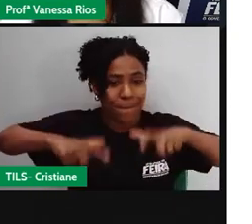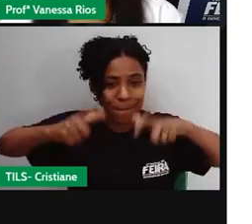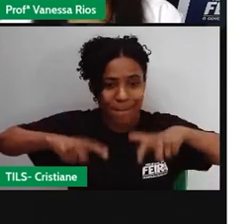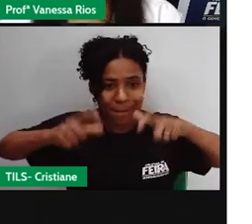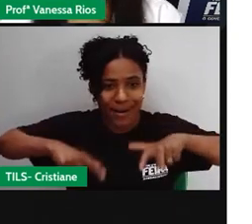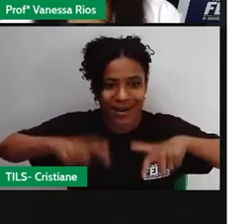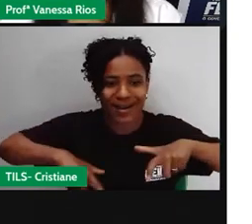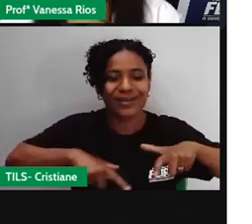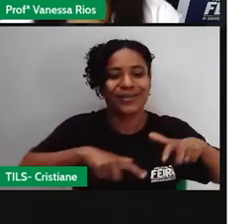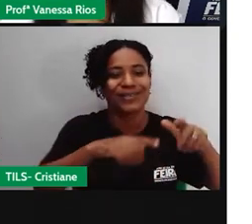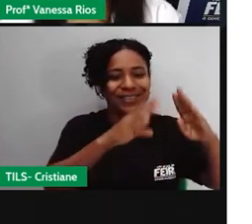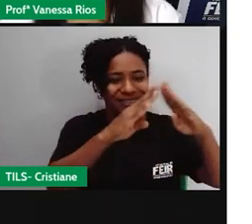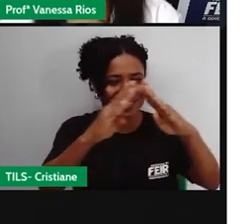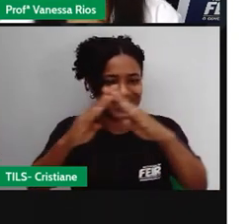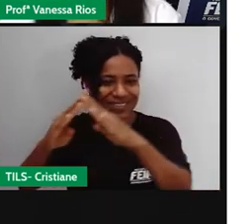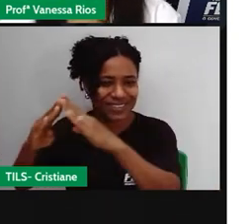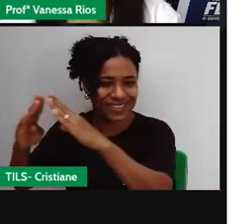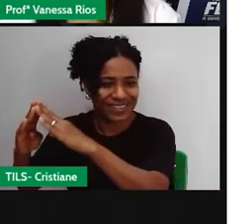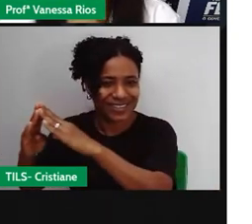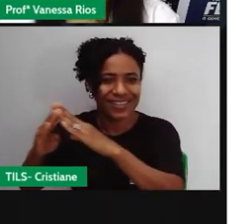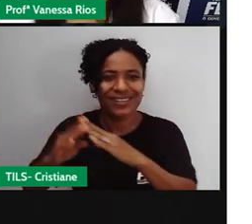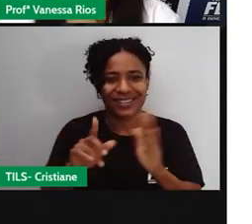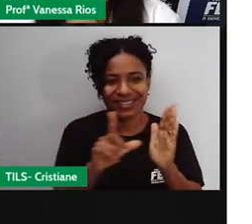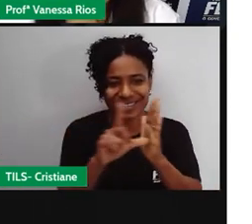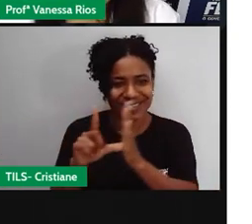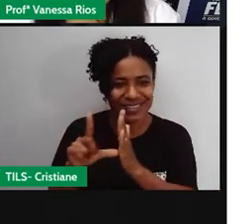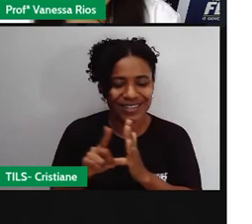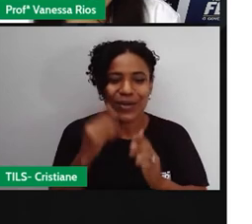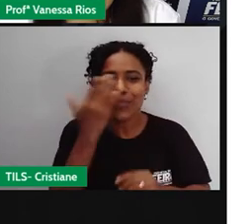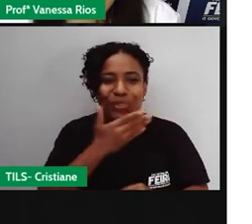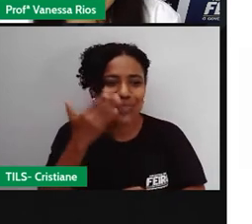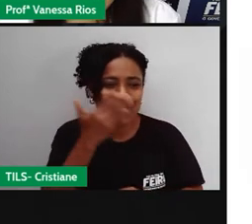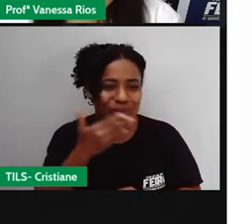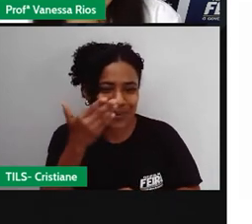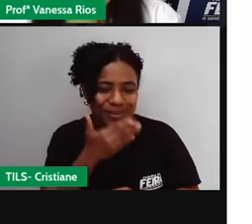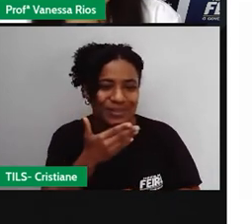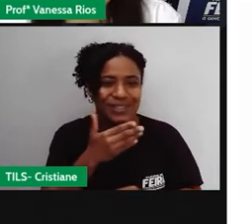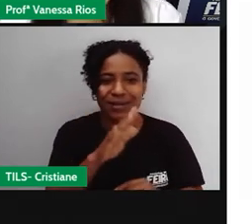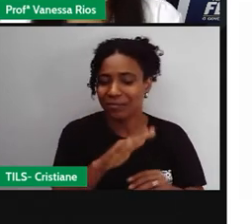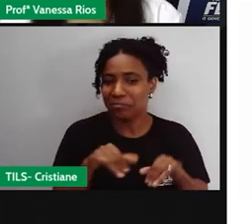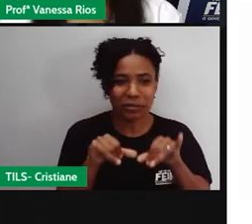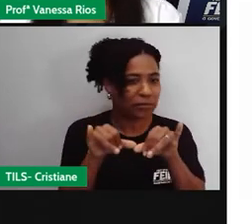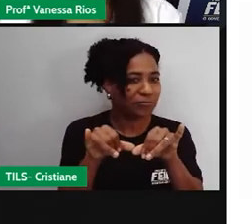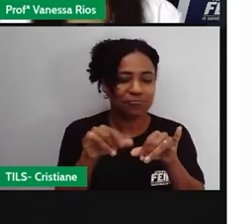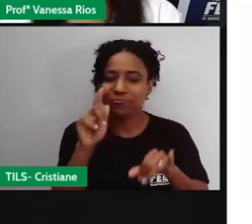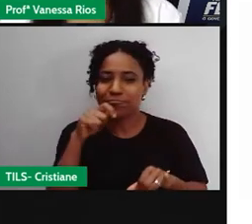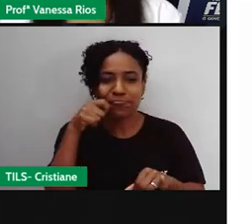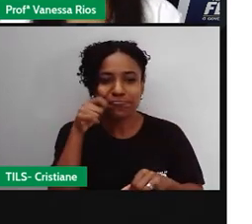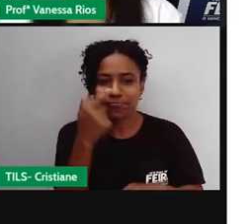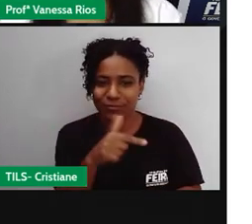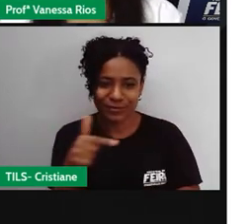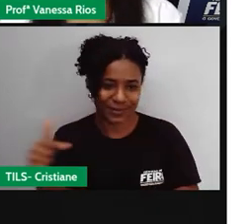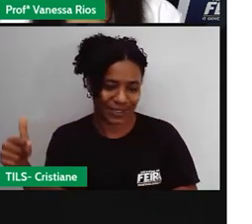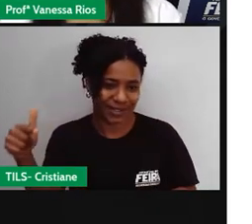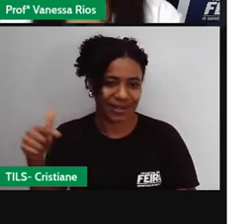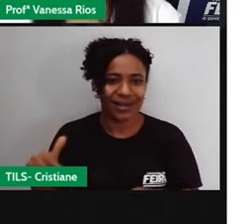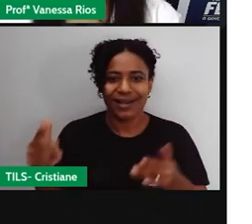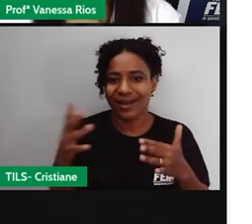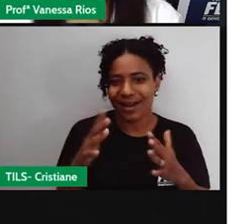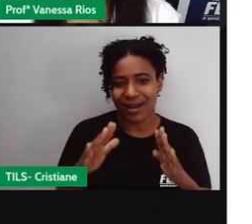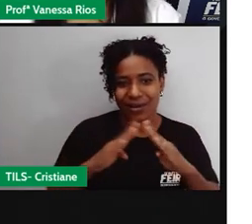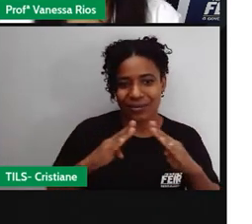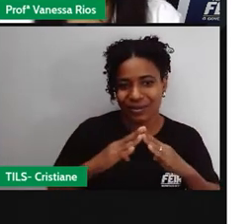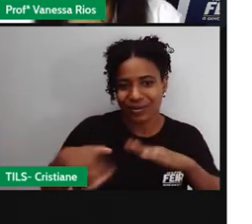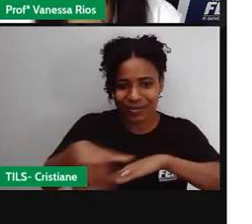docerias, nenhum supermercado e uma padaria. A rua onde eu moro é calma e serena, onde mora